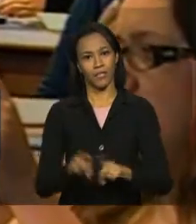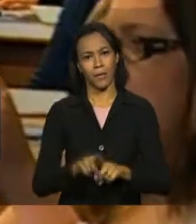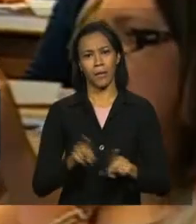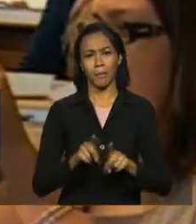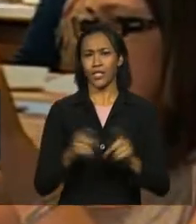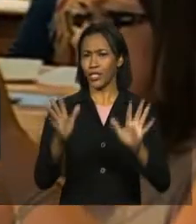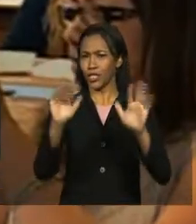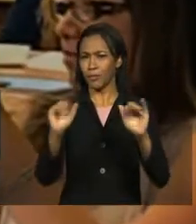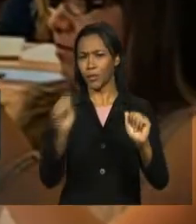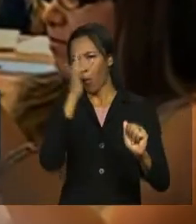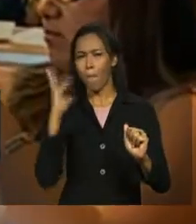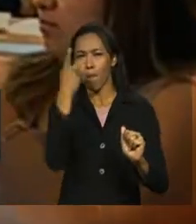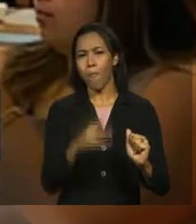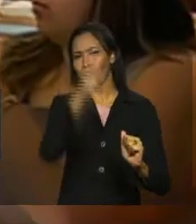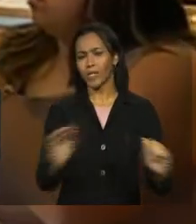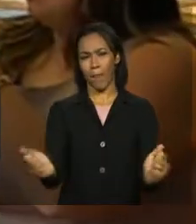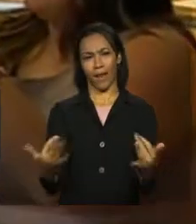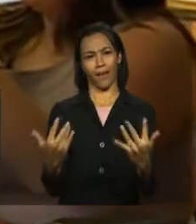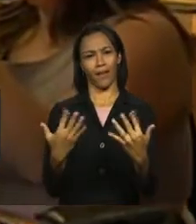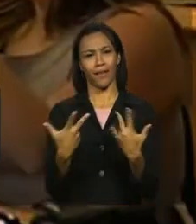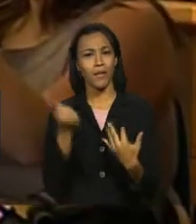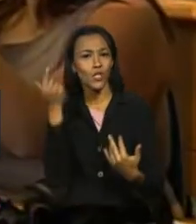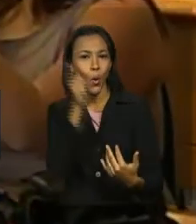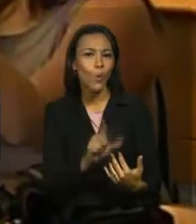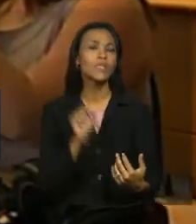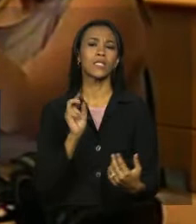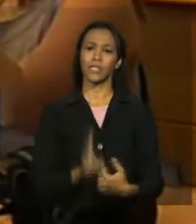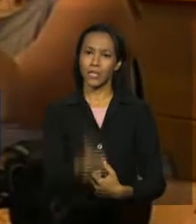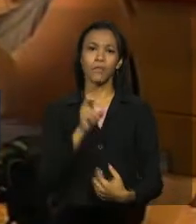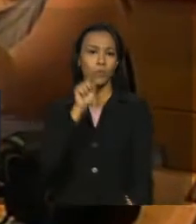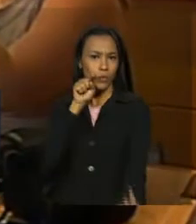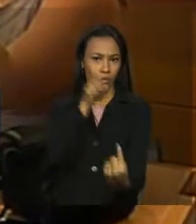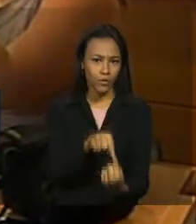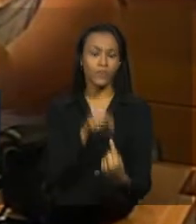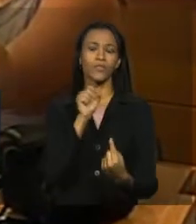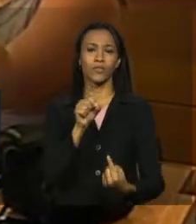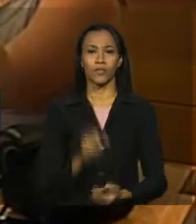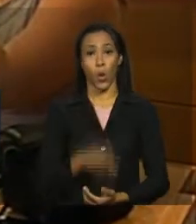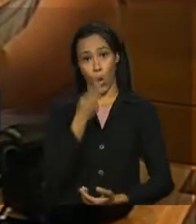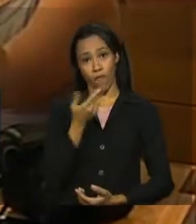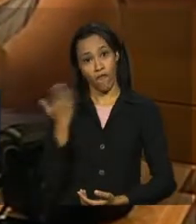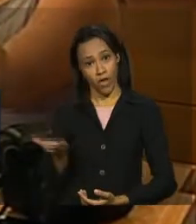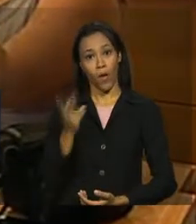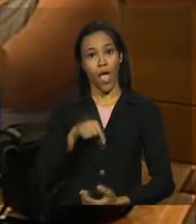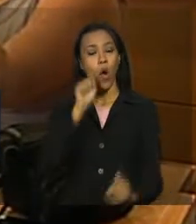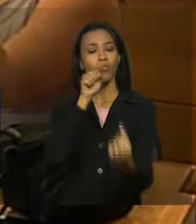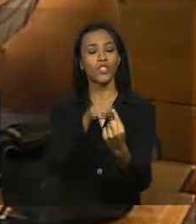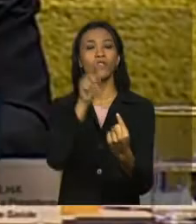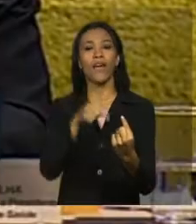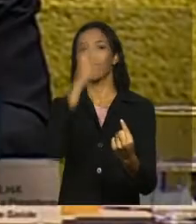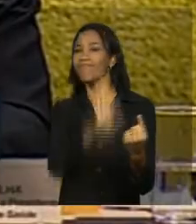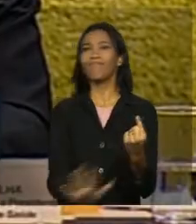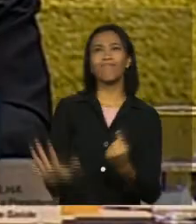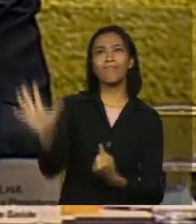e na mobilização da população brasileira para atingirmos sempre essas metas Como disse urina que são metas